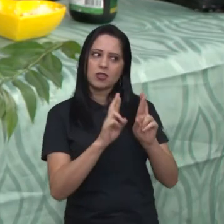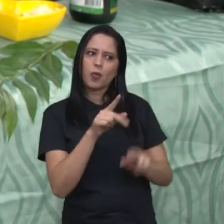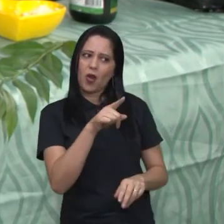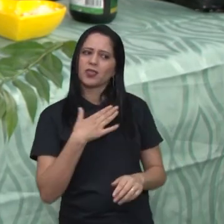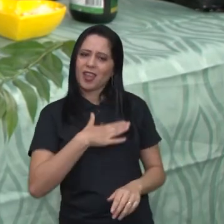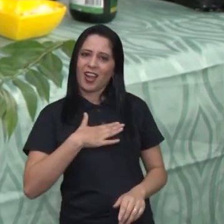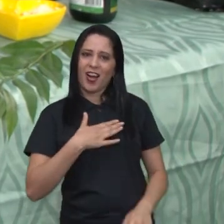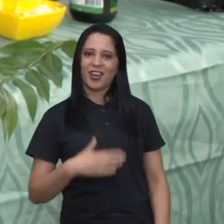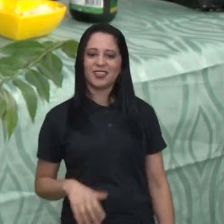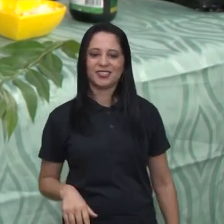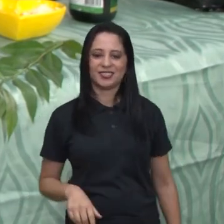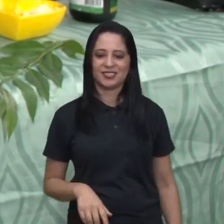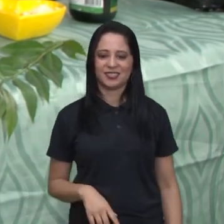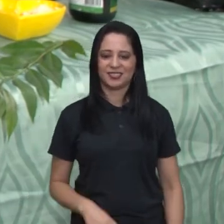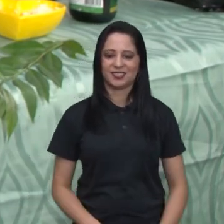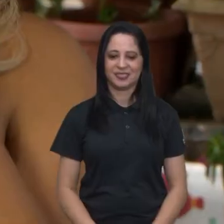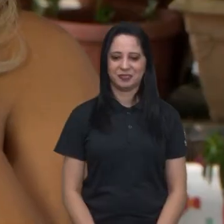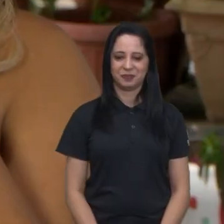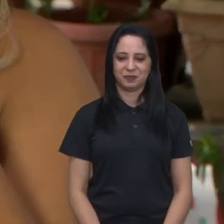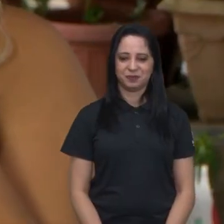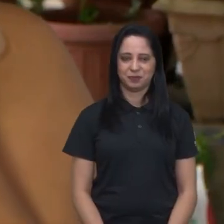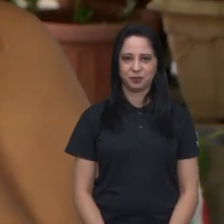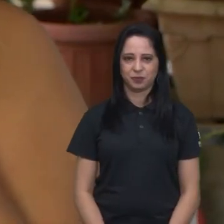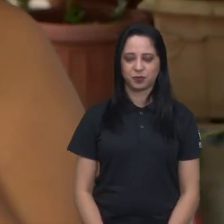você goste.